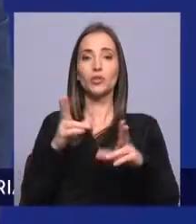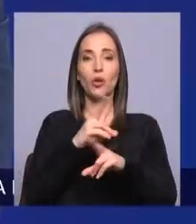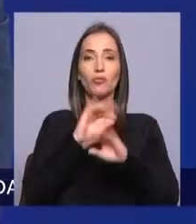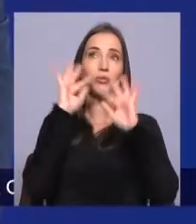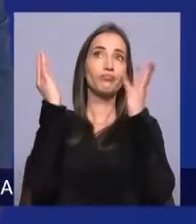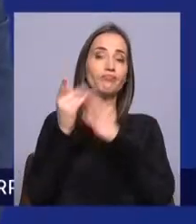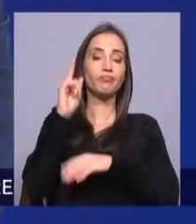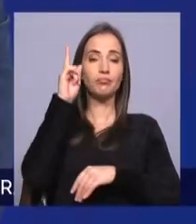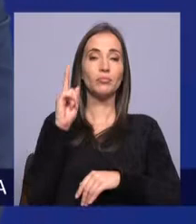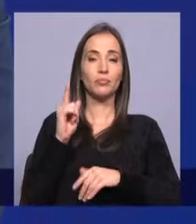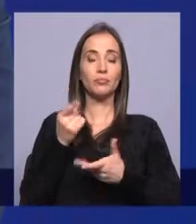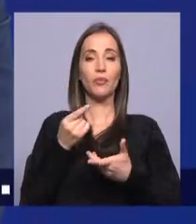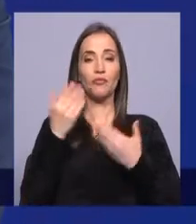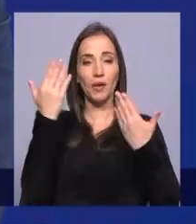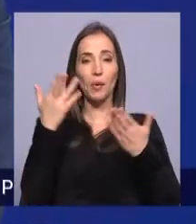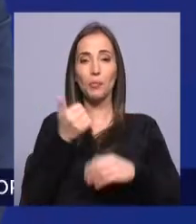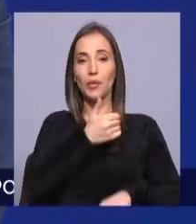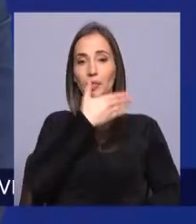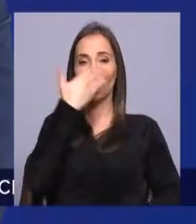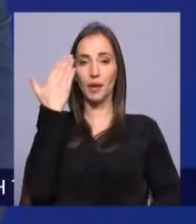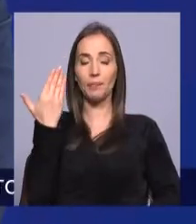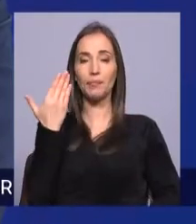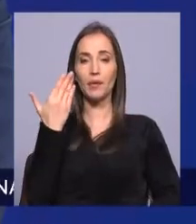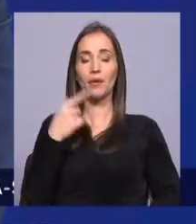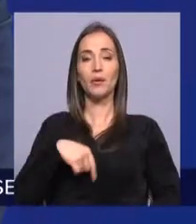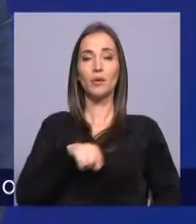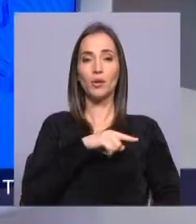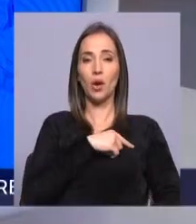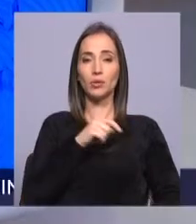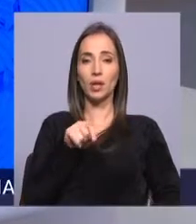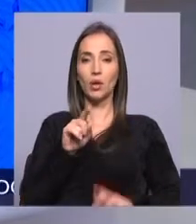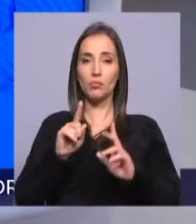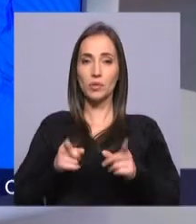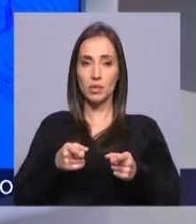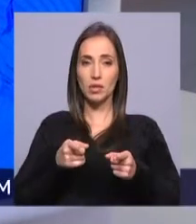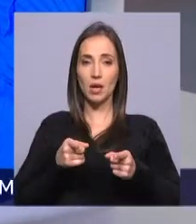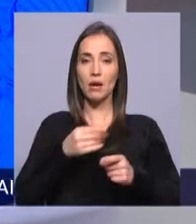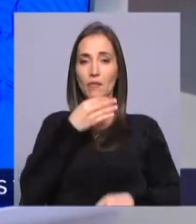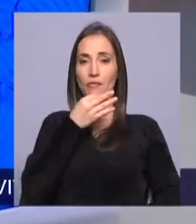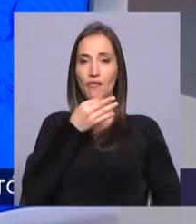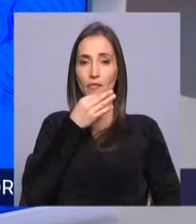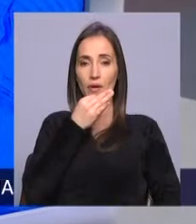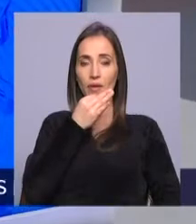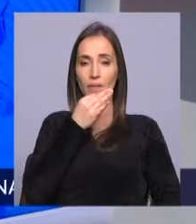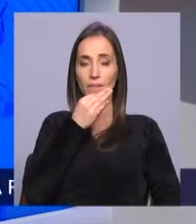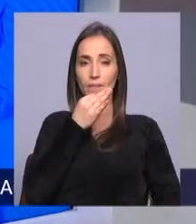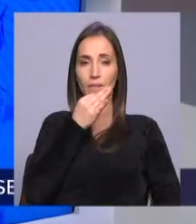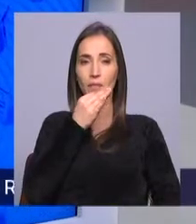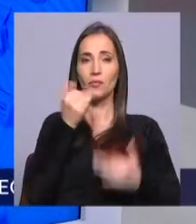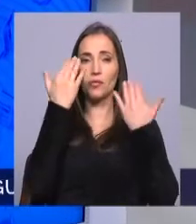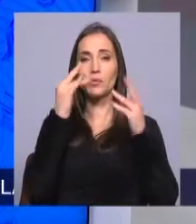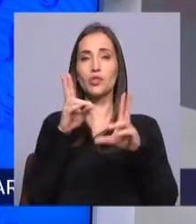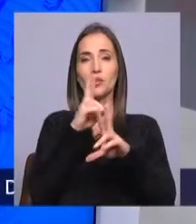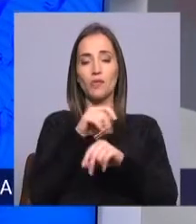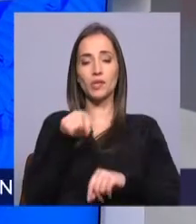do espaço. Viva, Miquel, bom dia. Ora, vamos aqui começar hoje por falar, enfim, de novidades desta